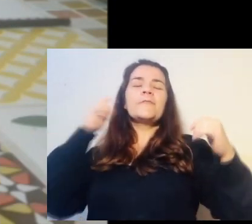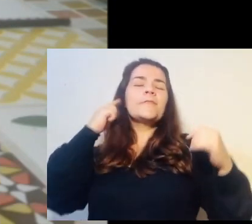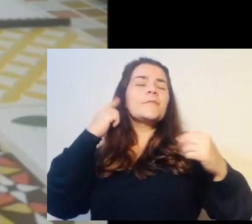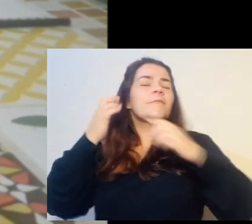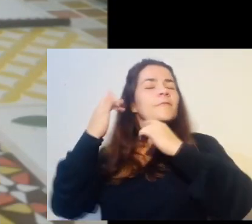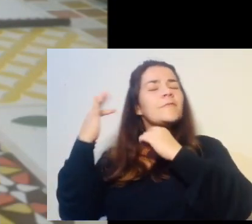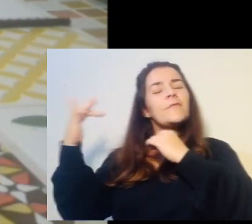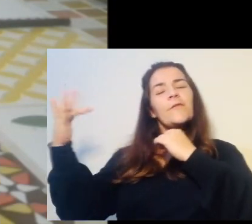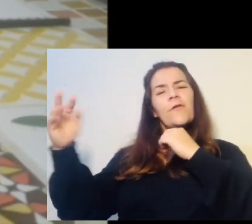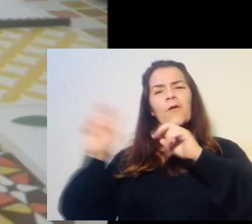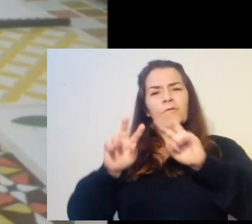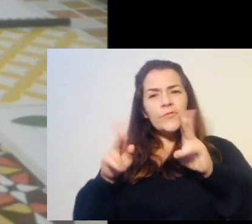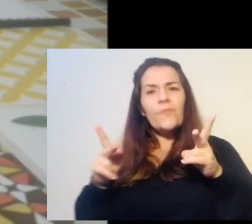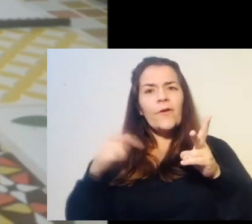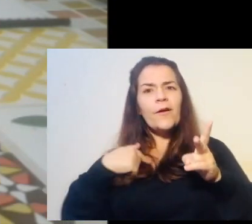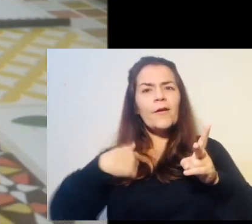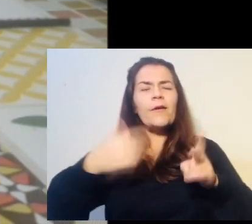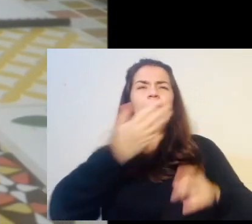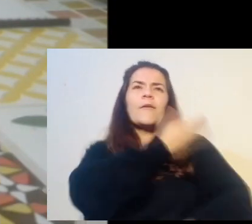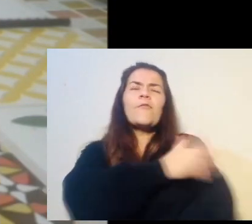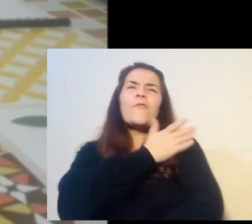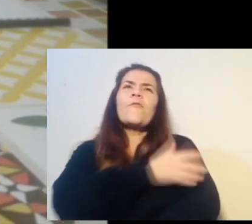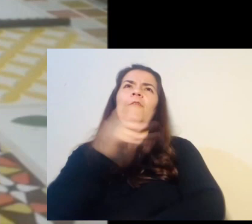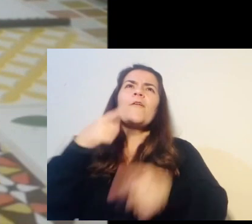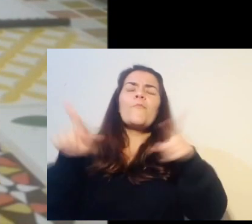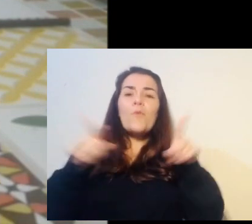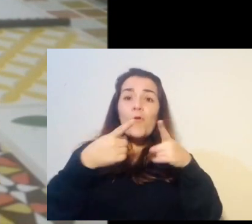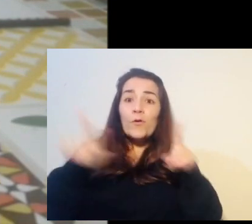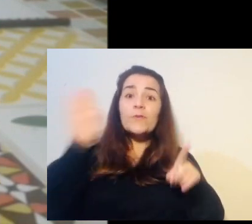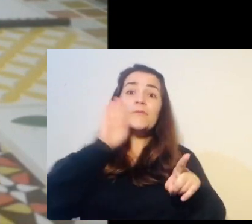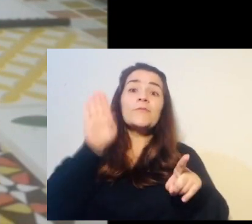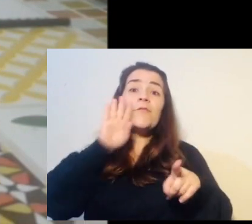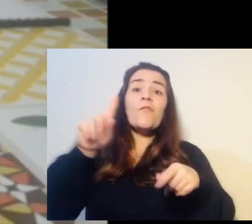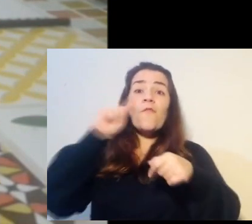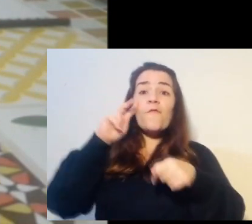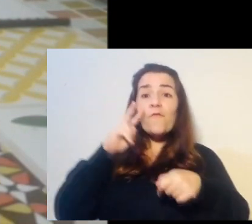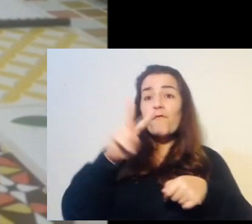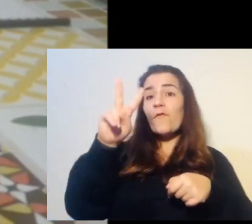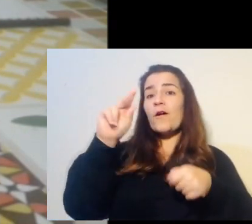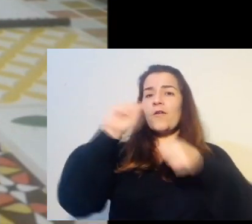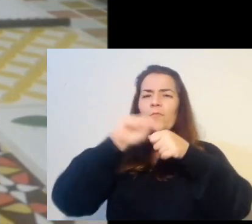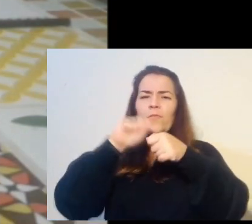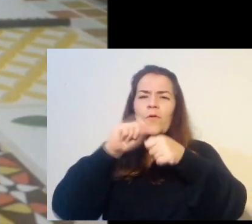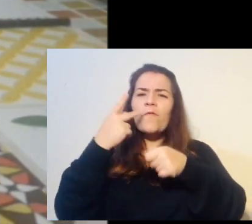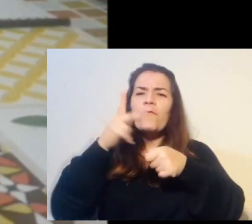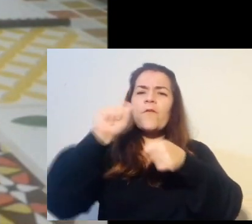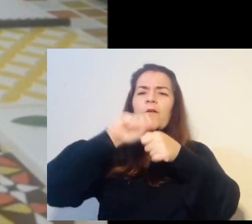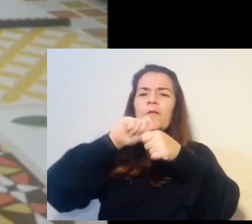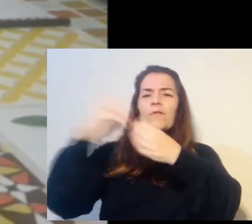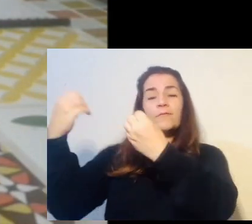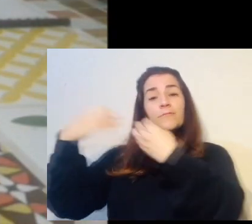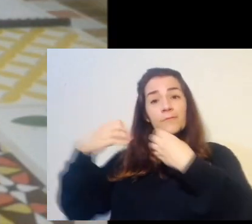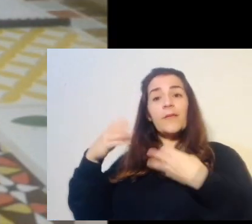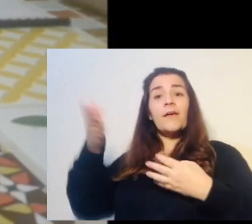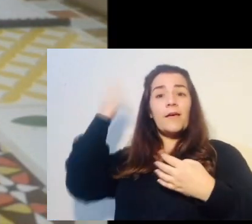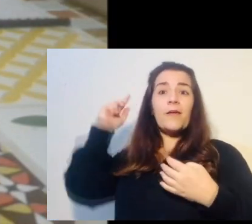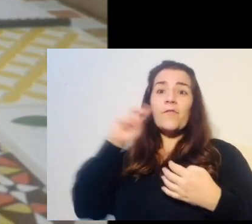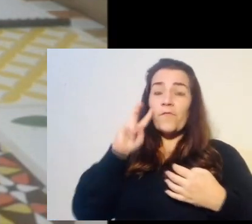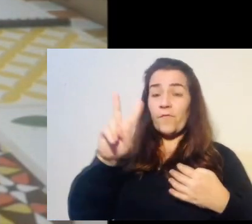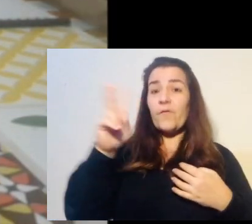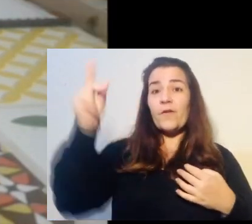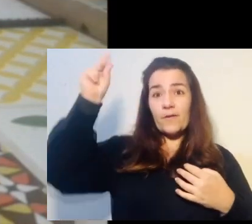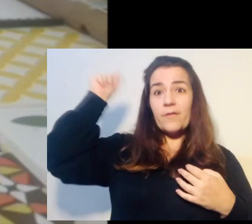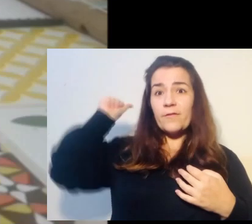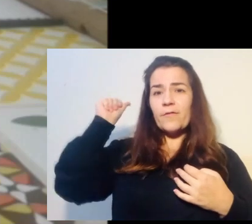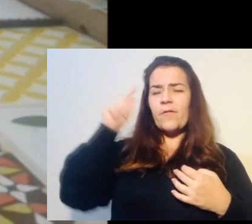o som fica um pouco estranho pra gente que está acostumado com um tipo de música, né? Isso é legal, para ver um pouco da parte teórica que a gente viu antes.